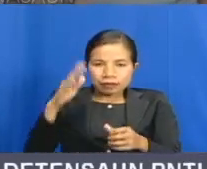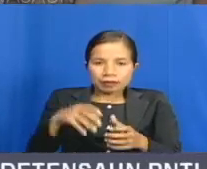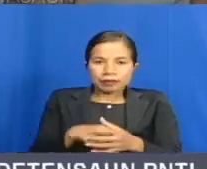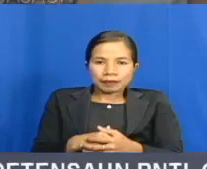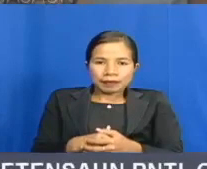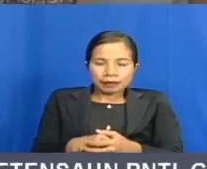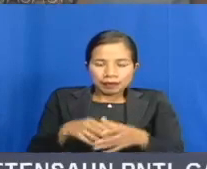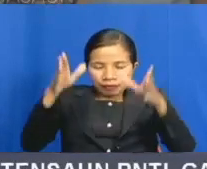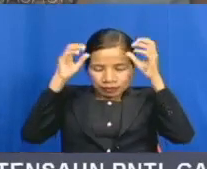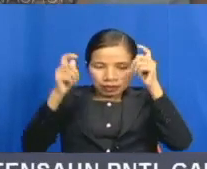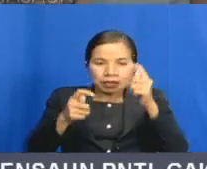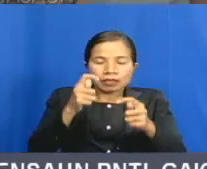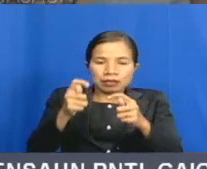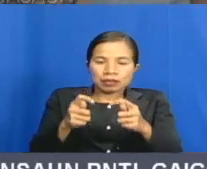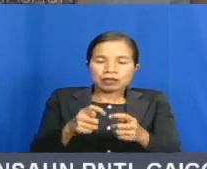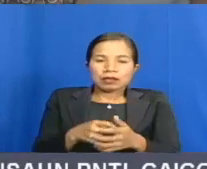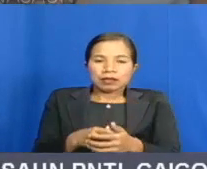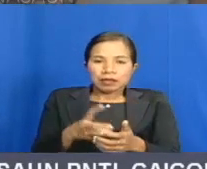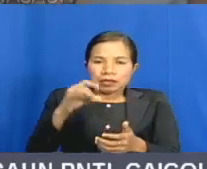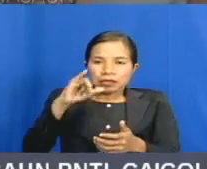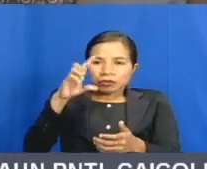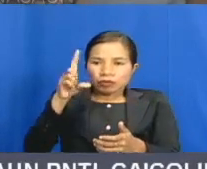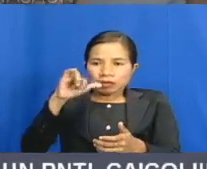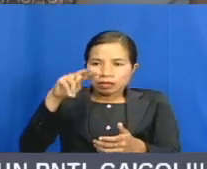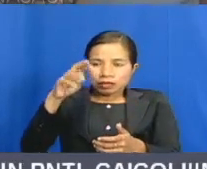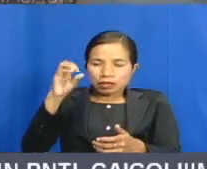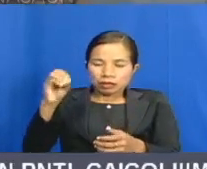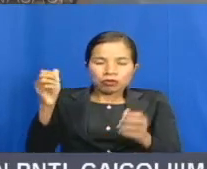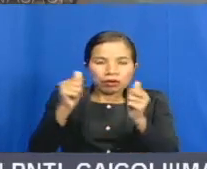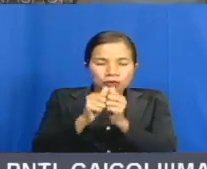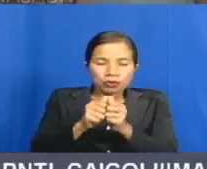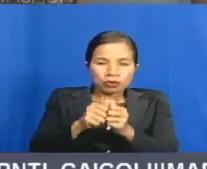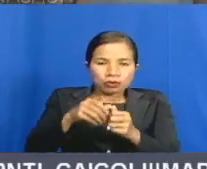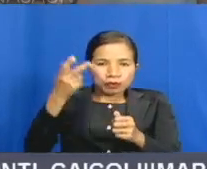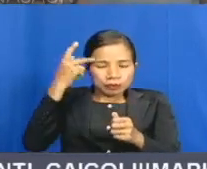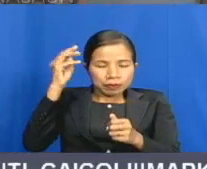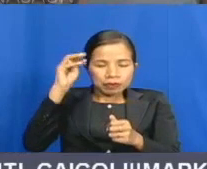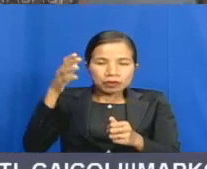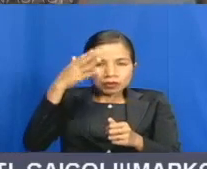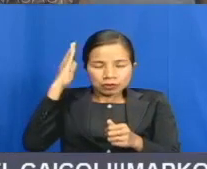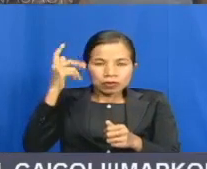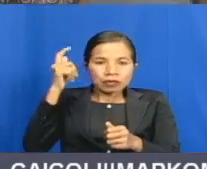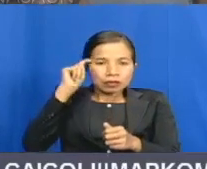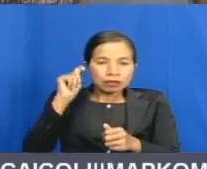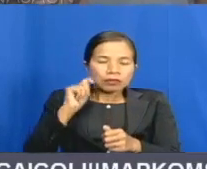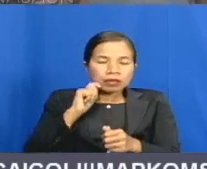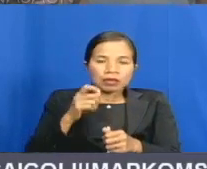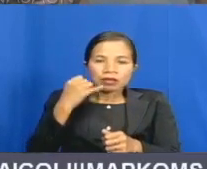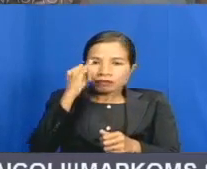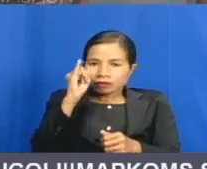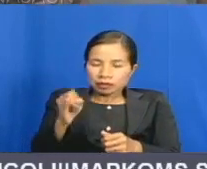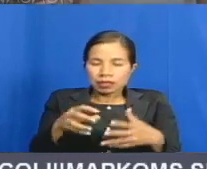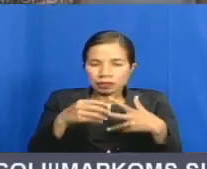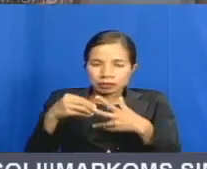do Tribunal de Recurso, Dr. Deolindo Santos, hamutu ko itani primeiro-ministro, senhor Tau Matanruak, a tu investiga e